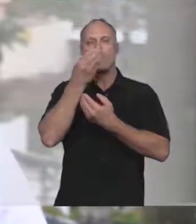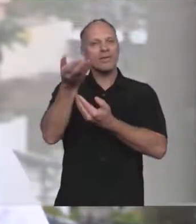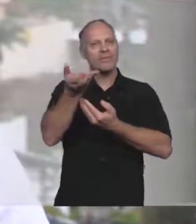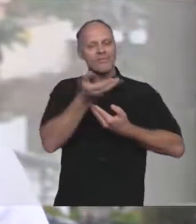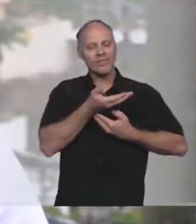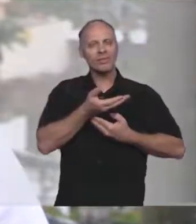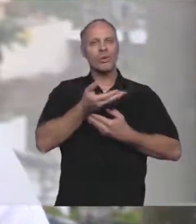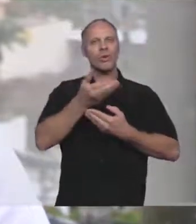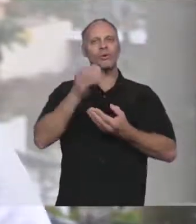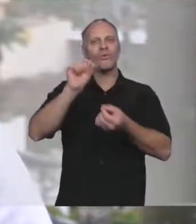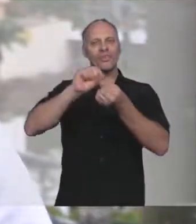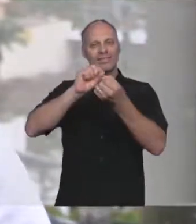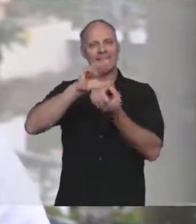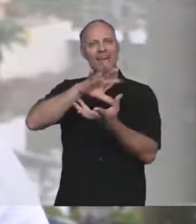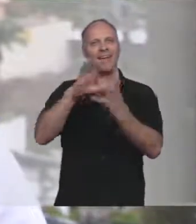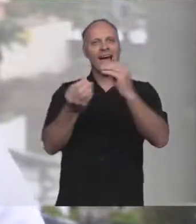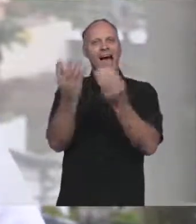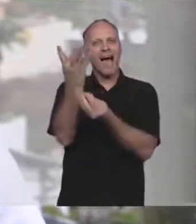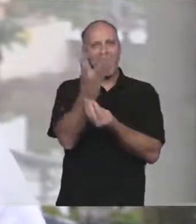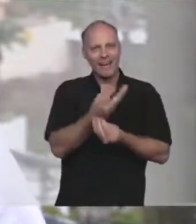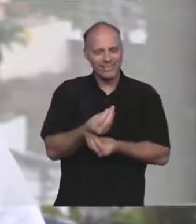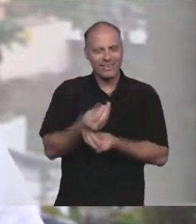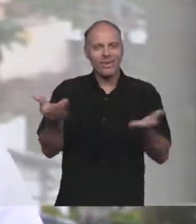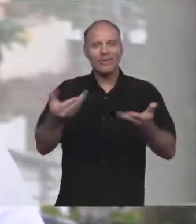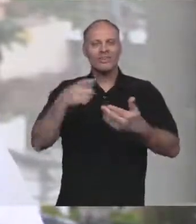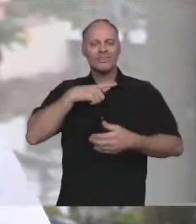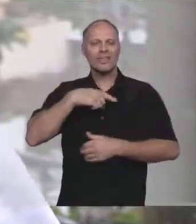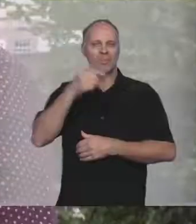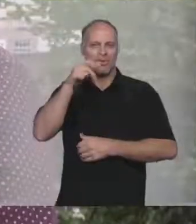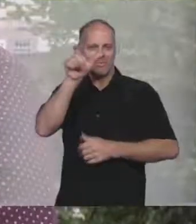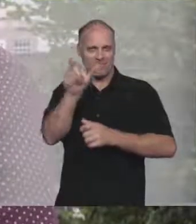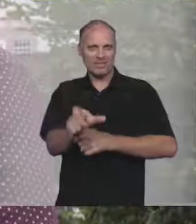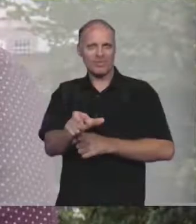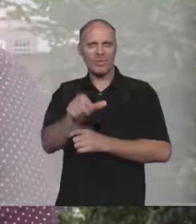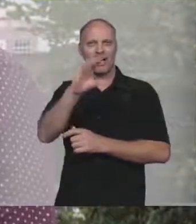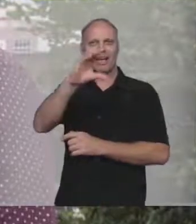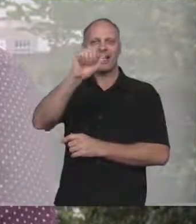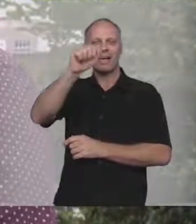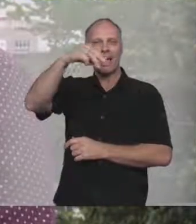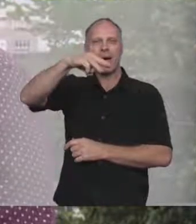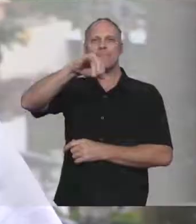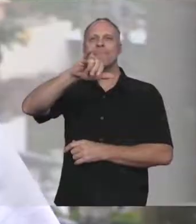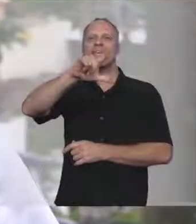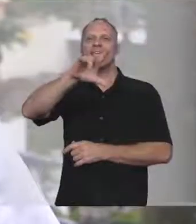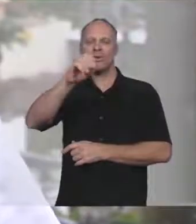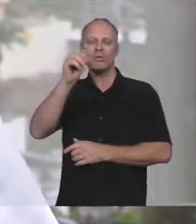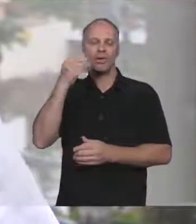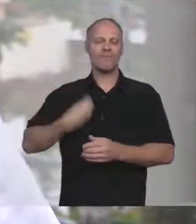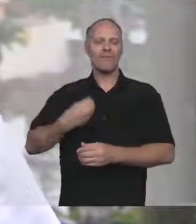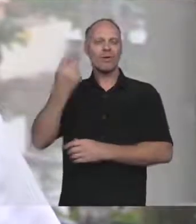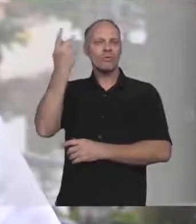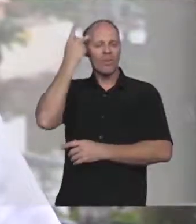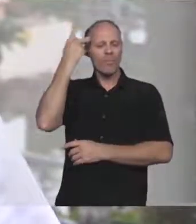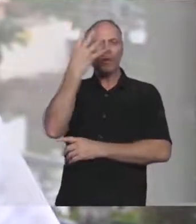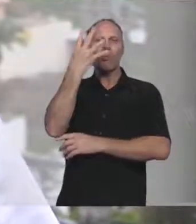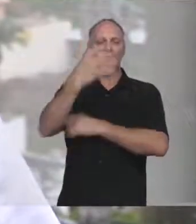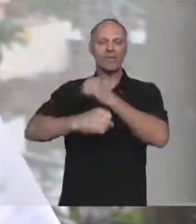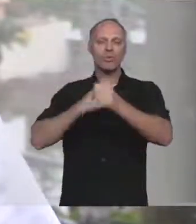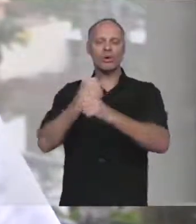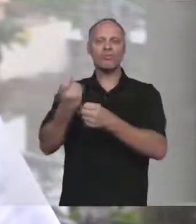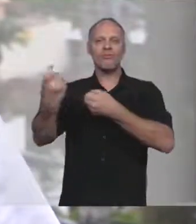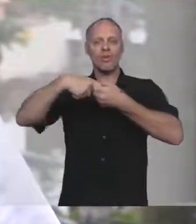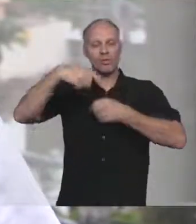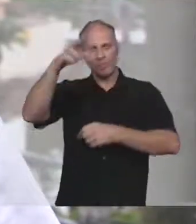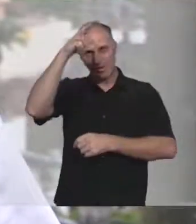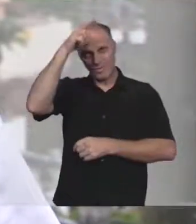Olá, sejam bem-vindos ao Atelier. Hoje estamos com o artista Camilo Meneghetti, que viveu em São Paulo 4 anos e está